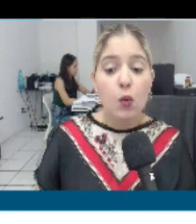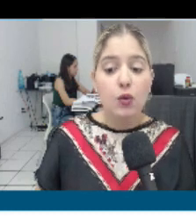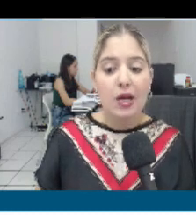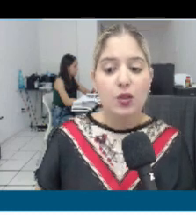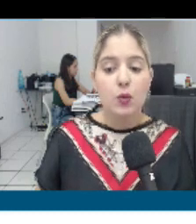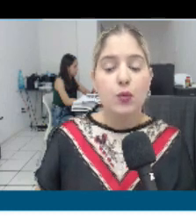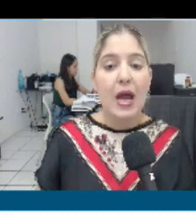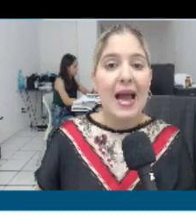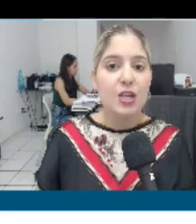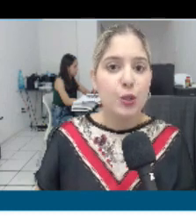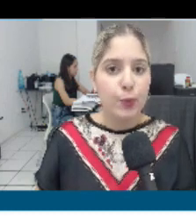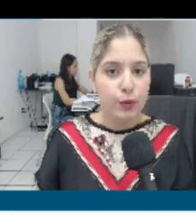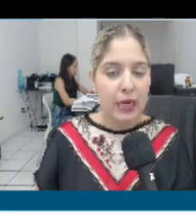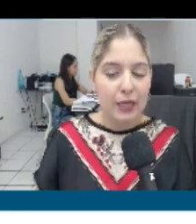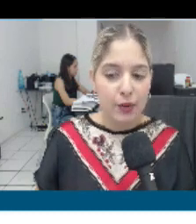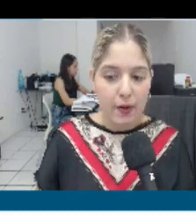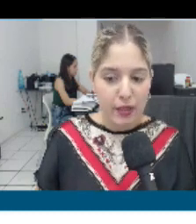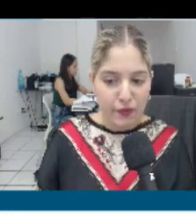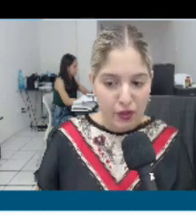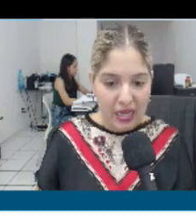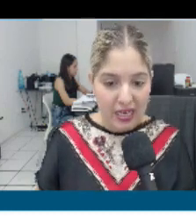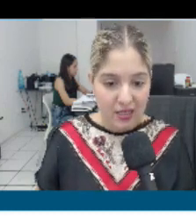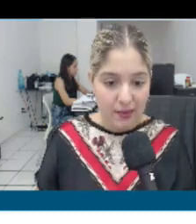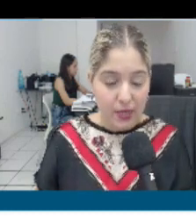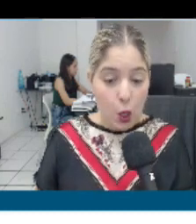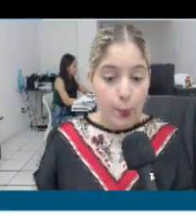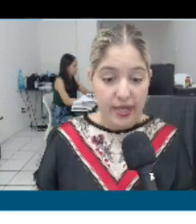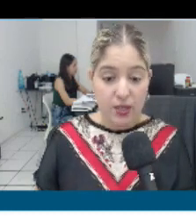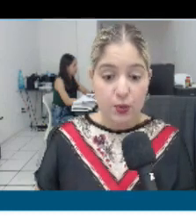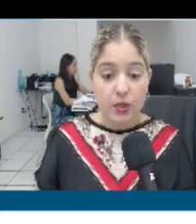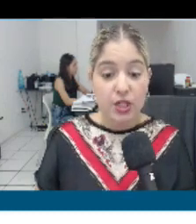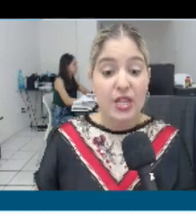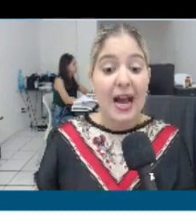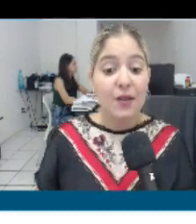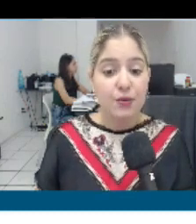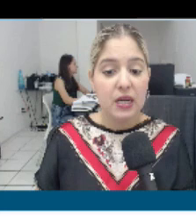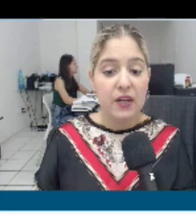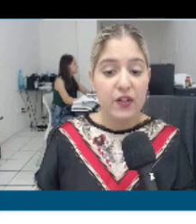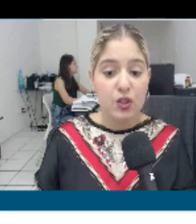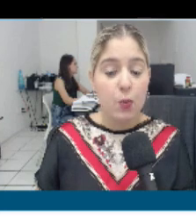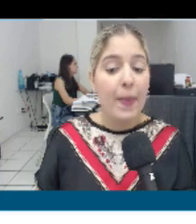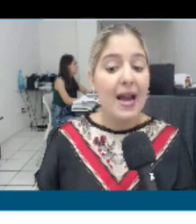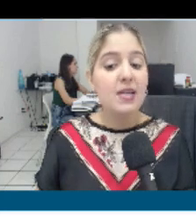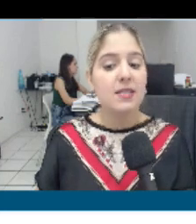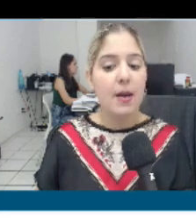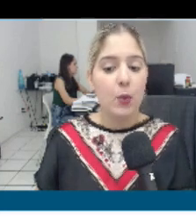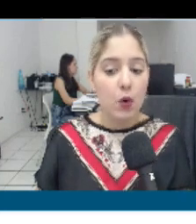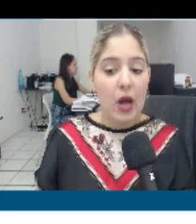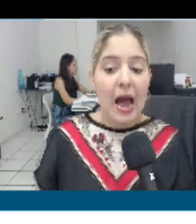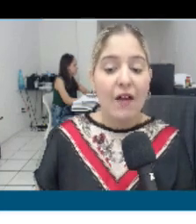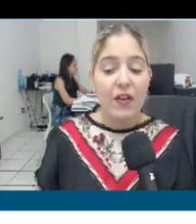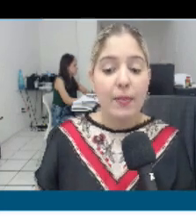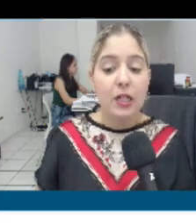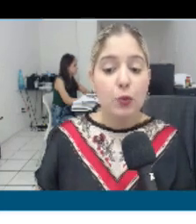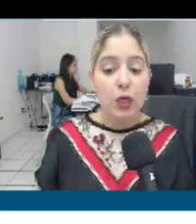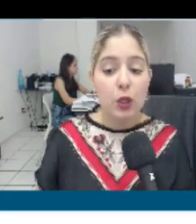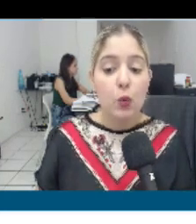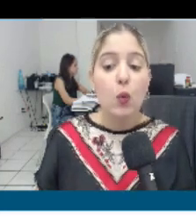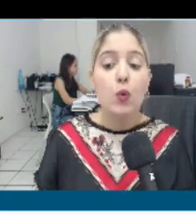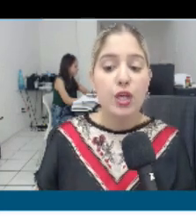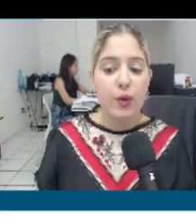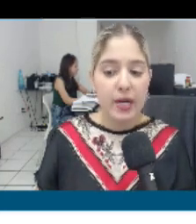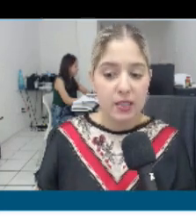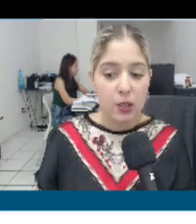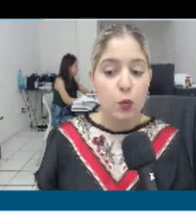interna quando o assunto é a disputa eleitoral aqui em Fortaleza. O pretenso candidato tem defendido paz e amor, afirmando que